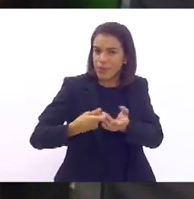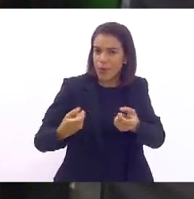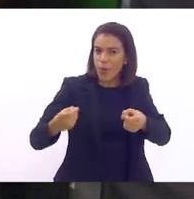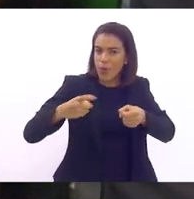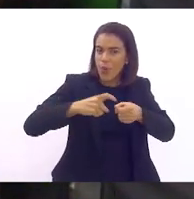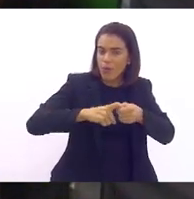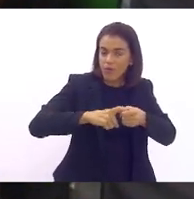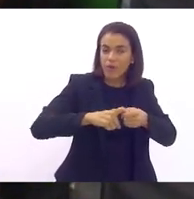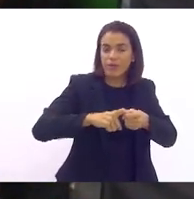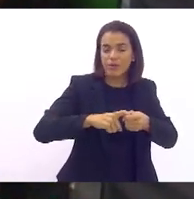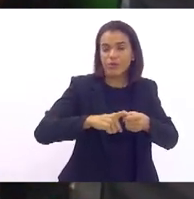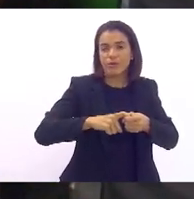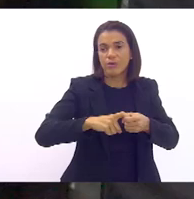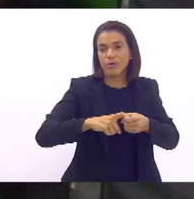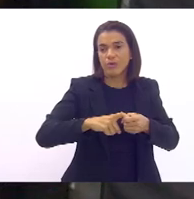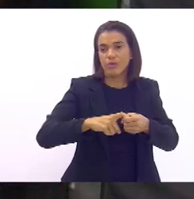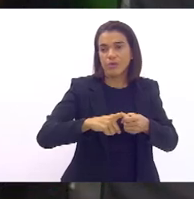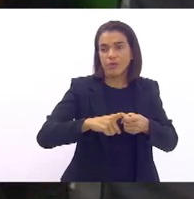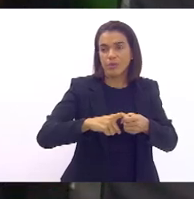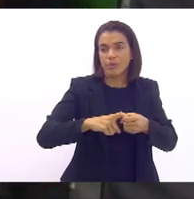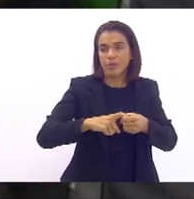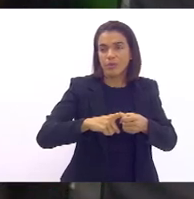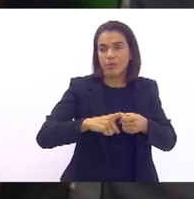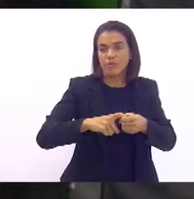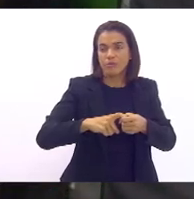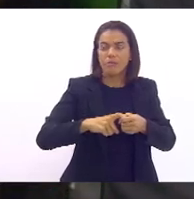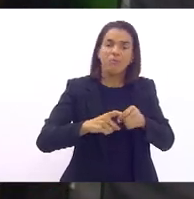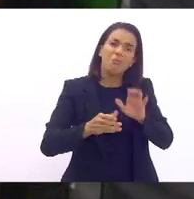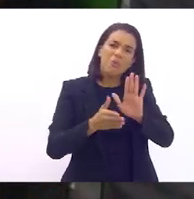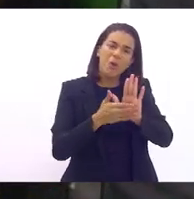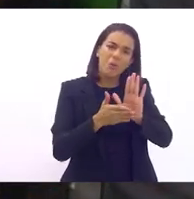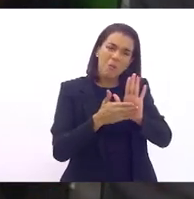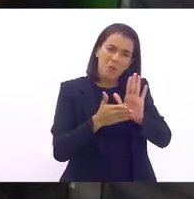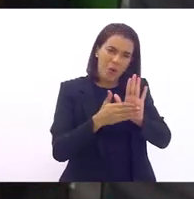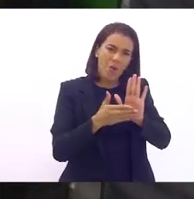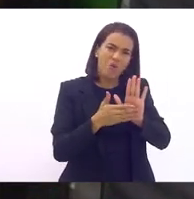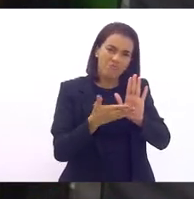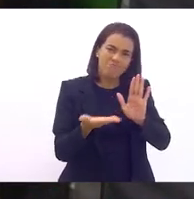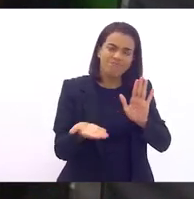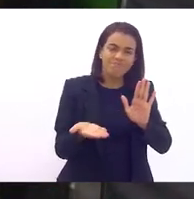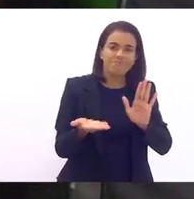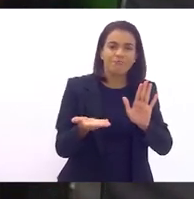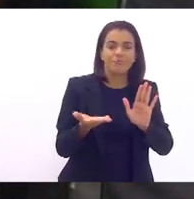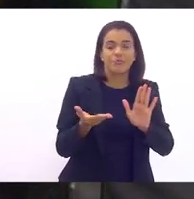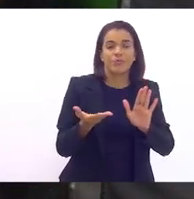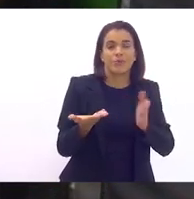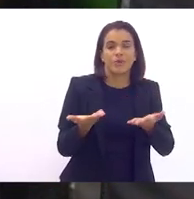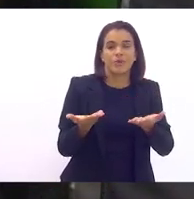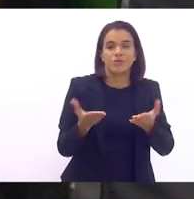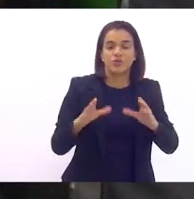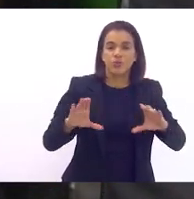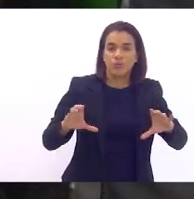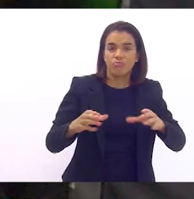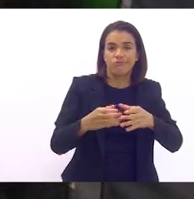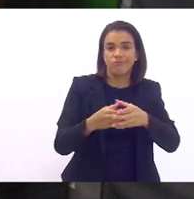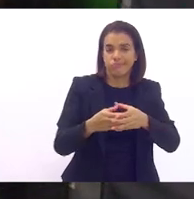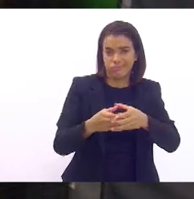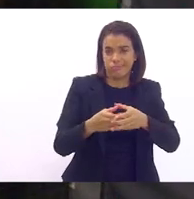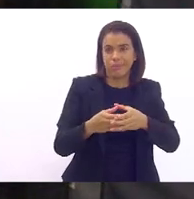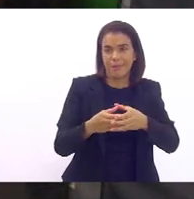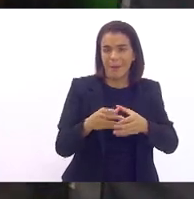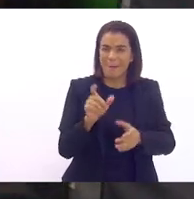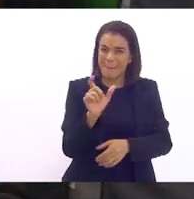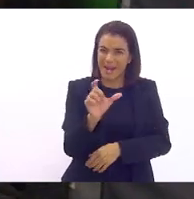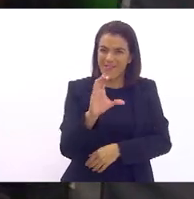para a proposição de uma cesta a palavra é